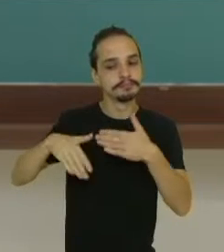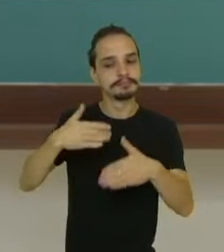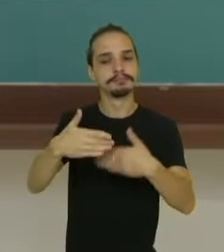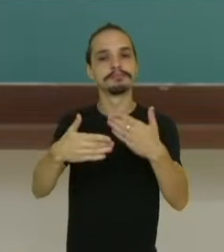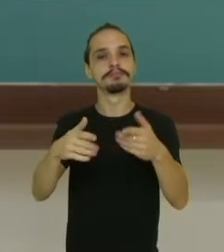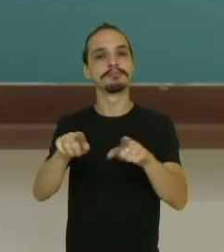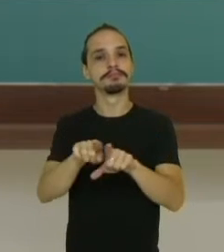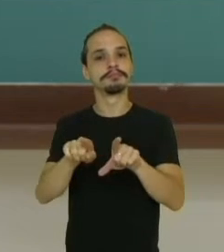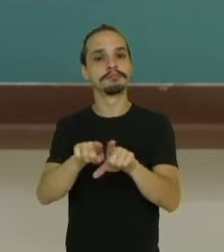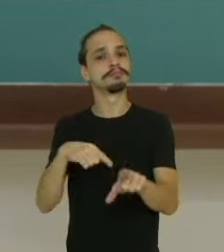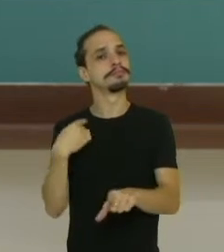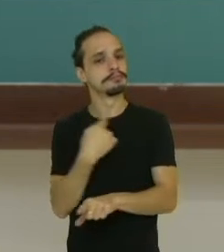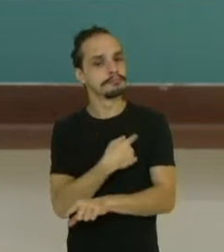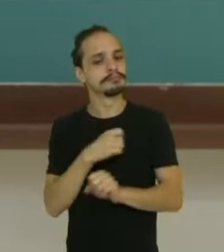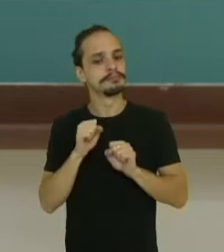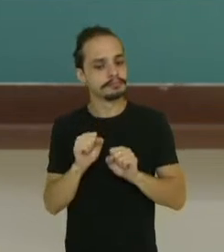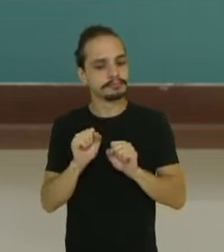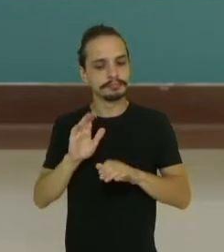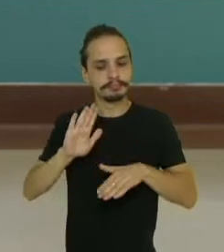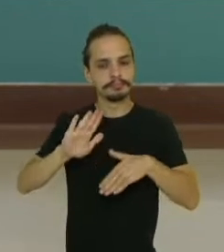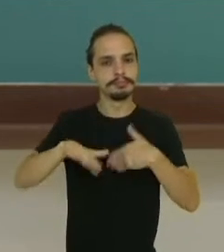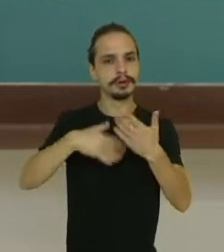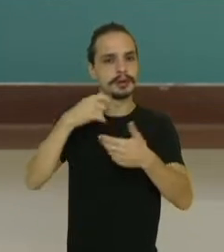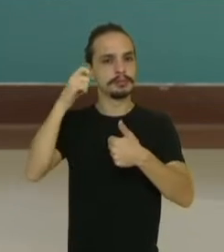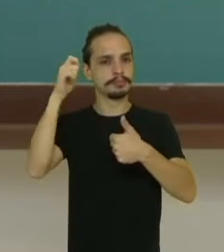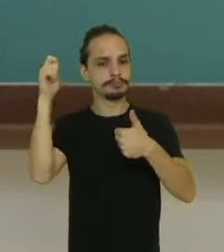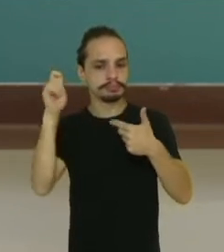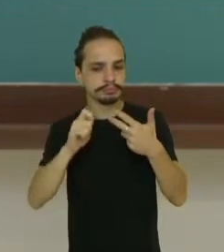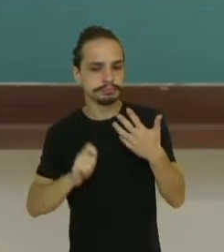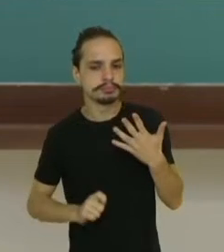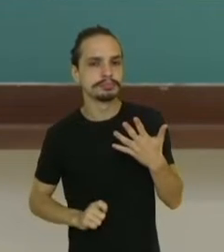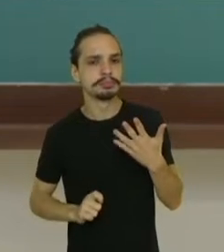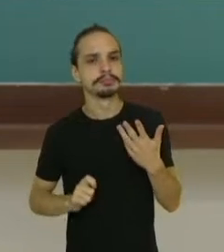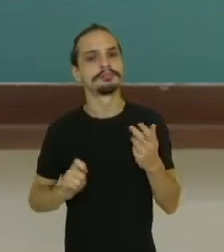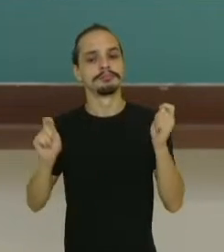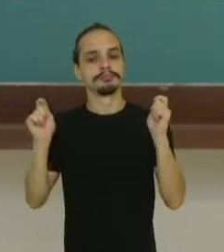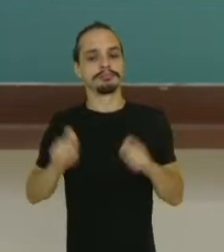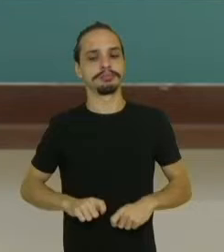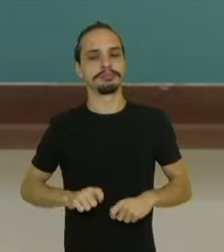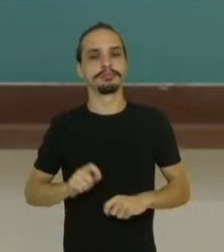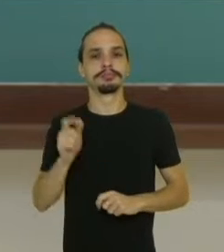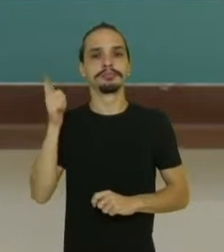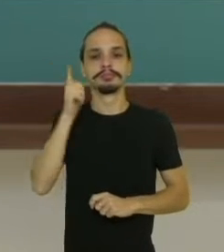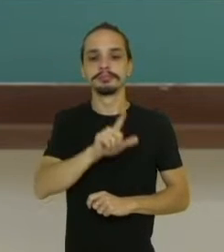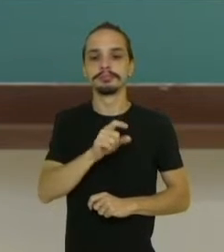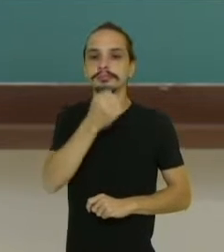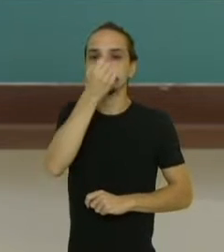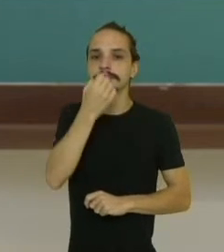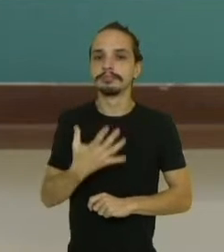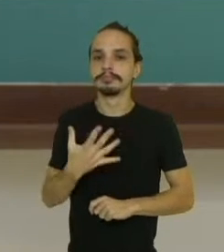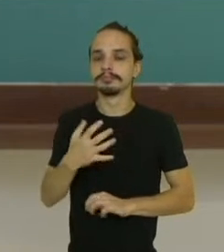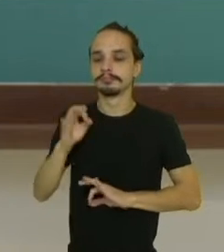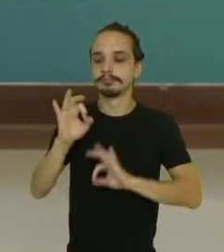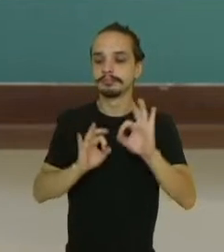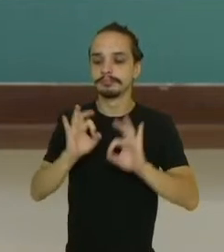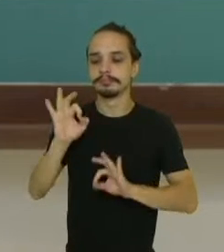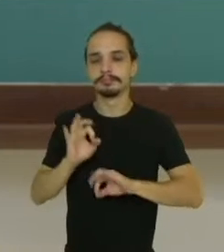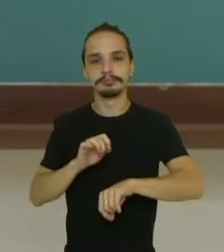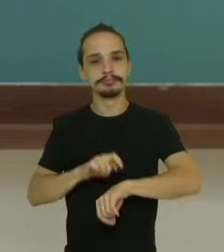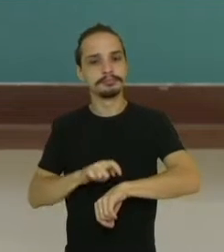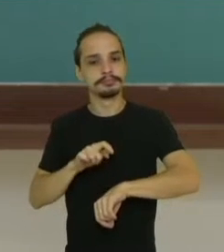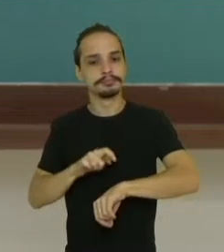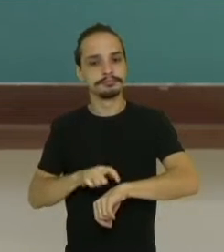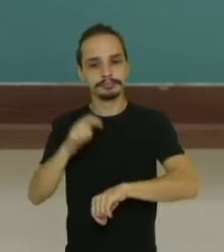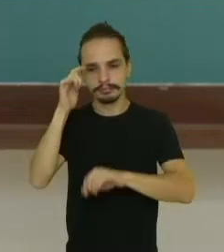nós podemos desenvolver competências e habilidades para que a gente tenha uma boa gestão do tempo eficiente